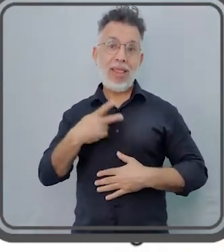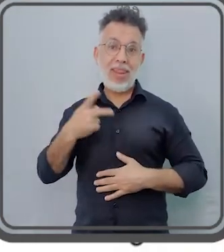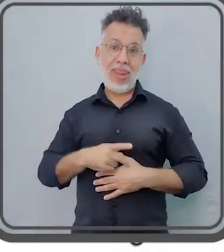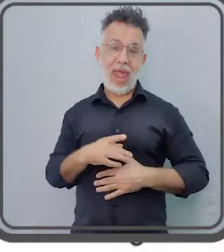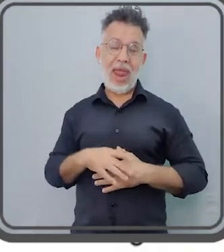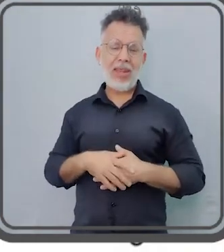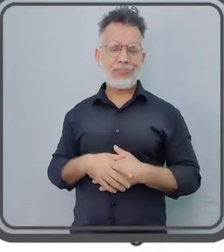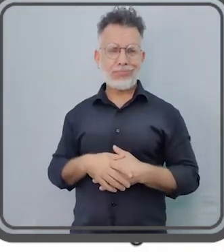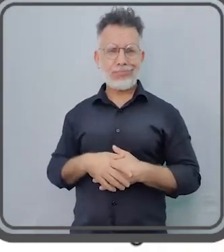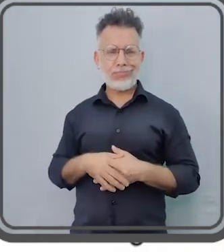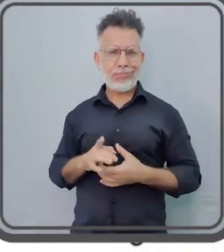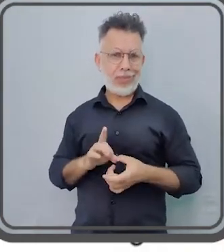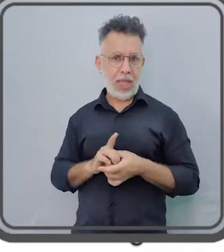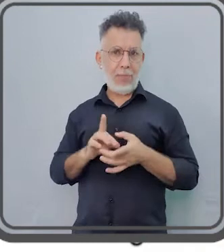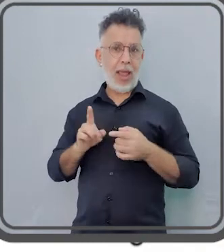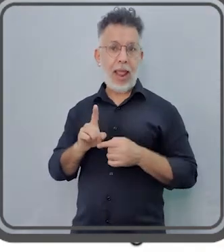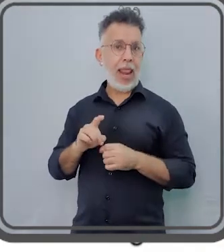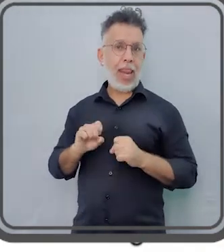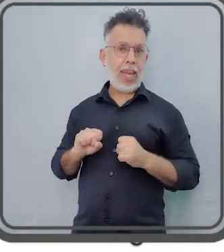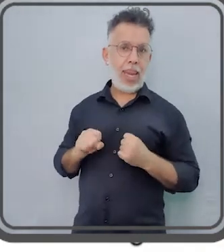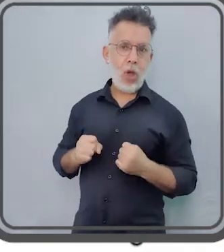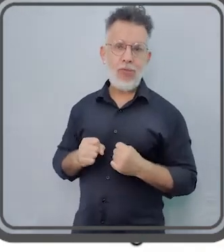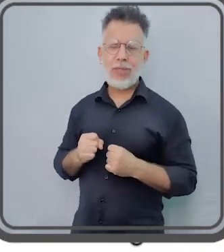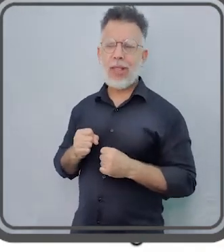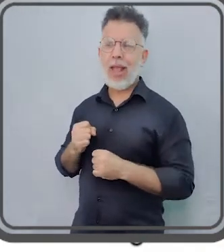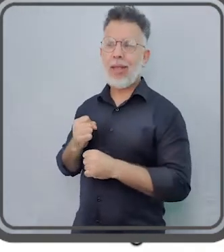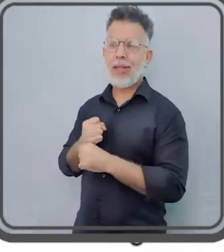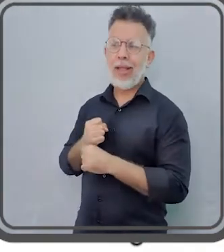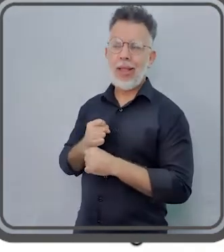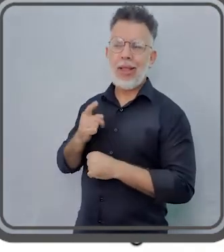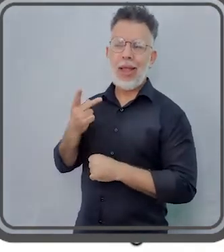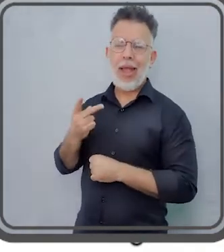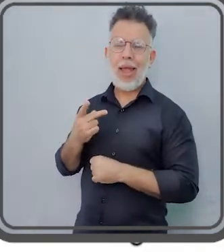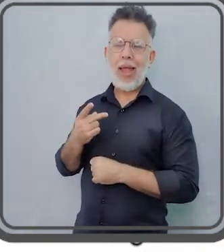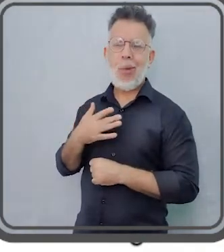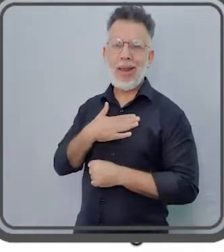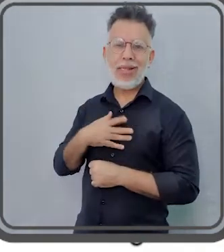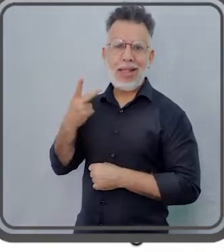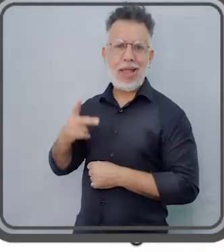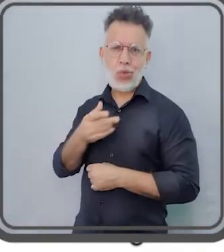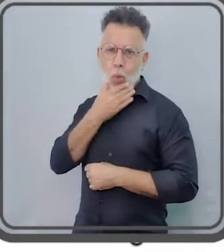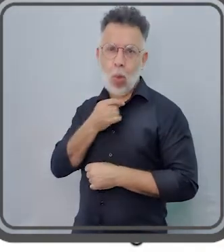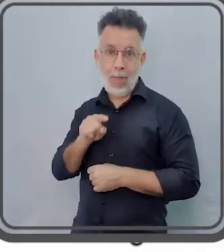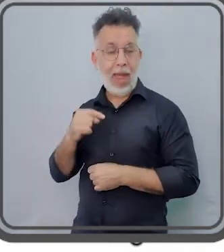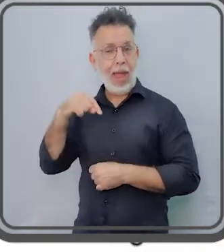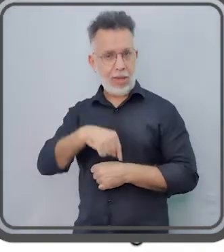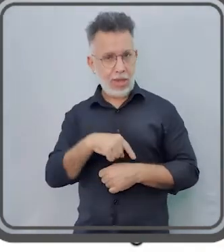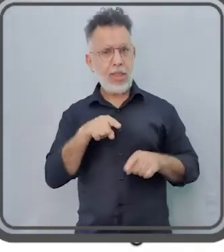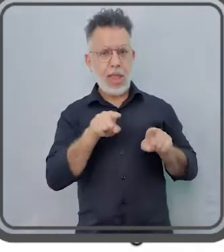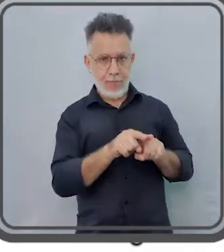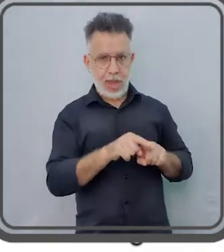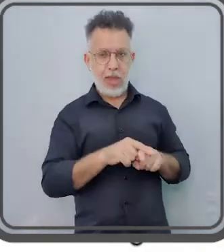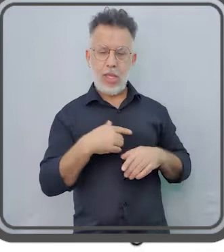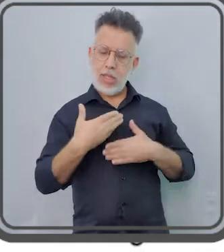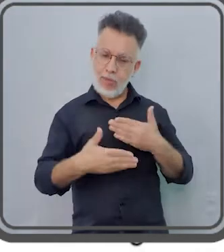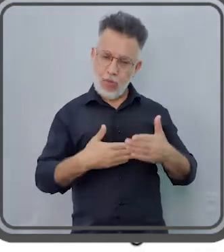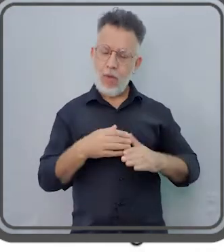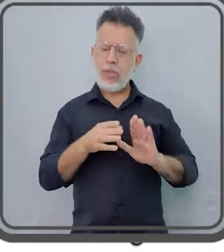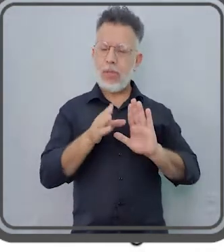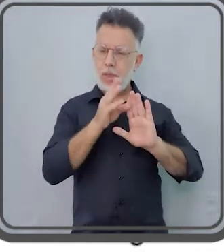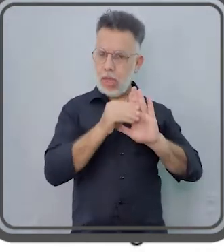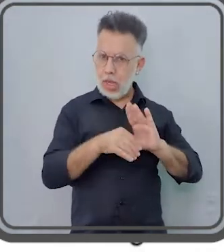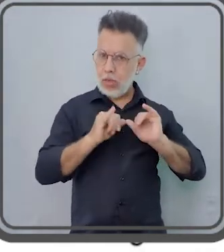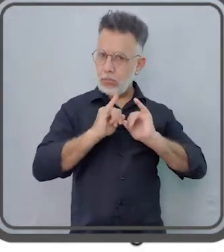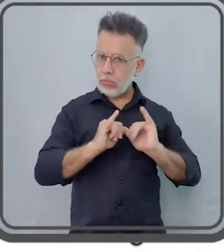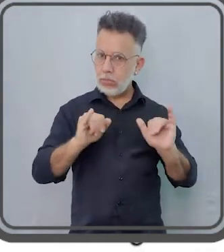E não reforçar essa construção de que o prazer é do outro. Isso a gente também faz na FIU, na medida que a gente desenvolve conteúdos, né, com algumas conversas que a